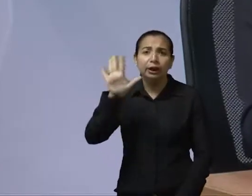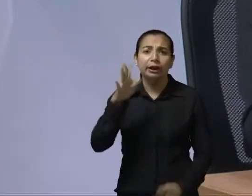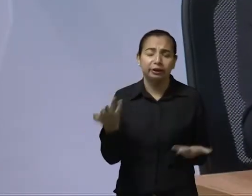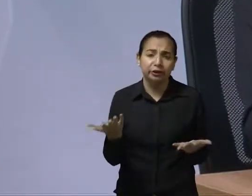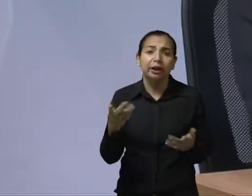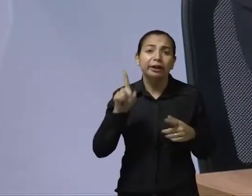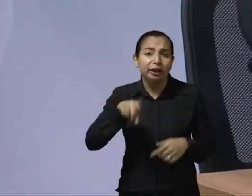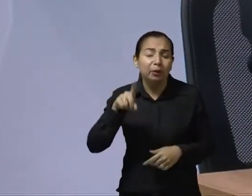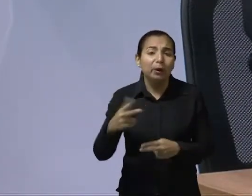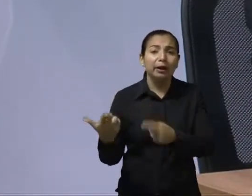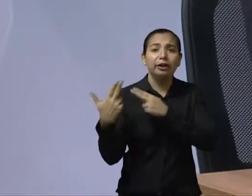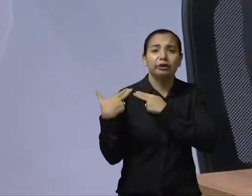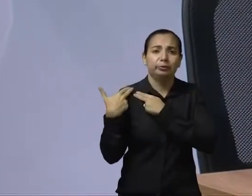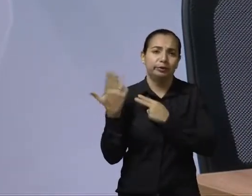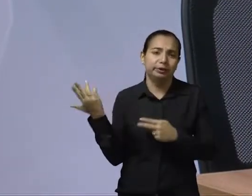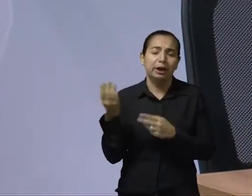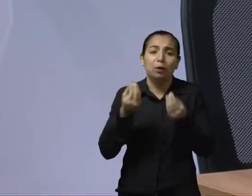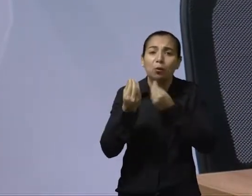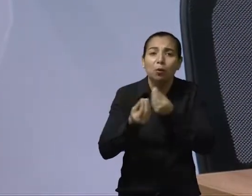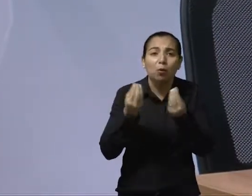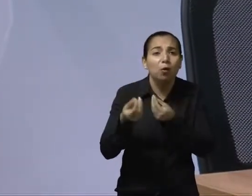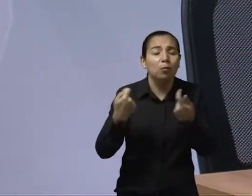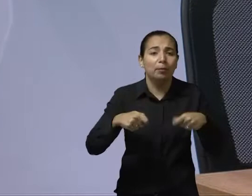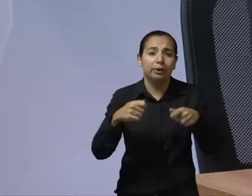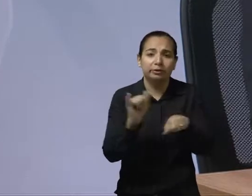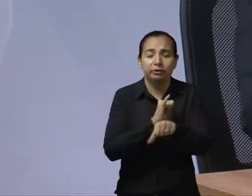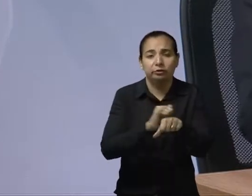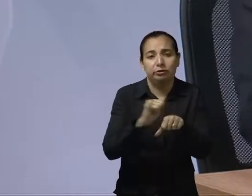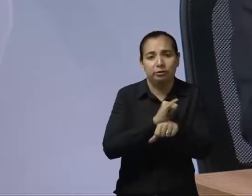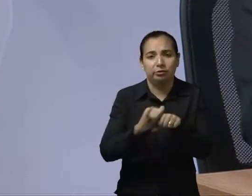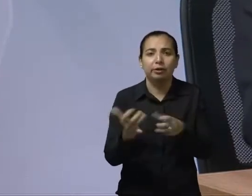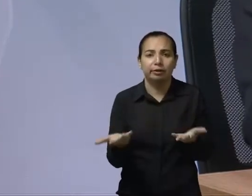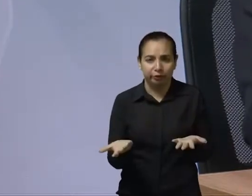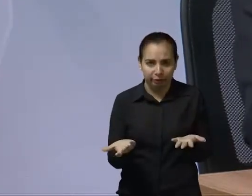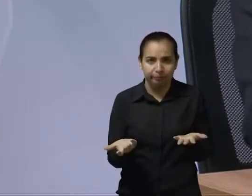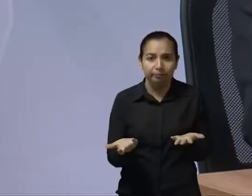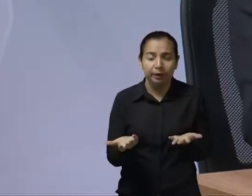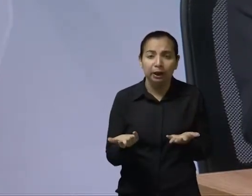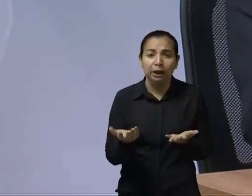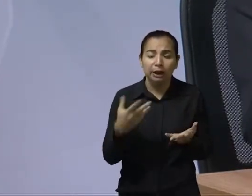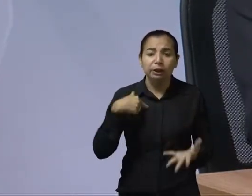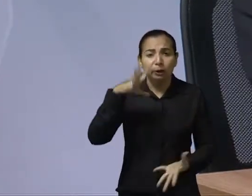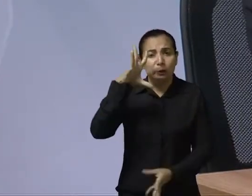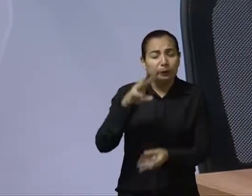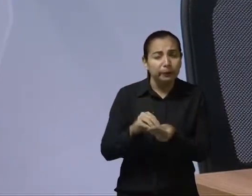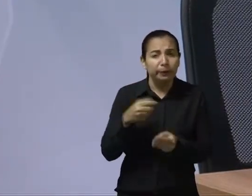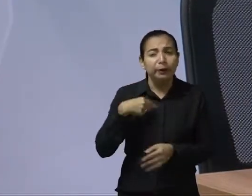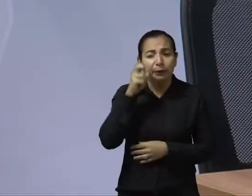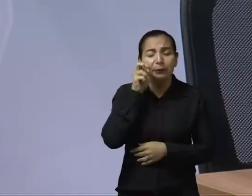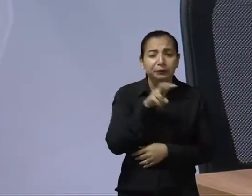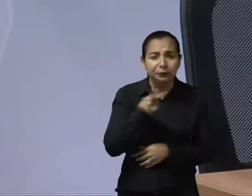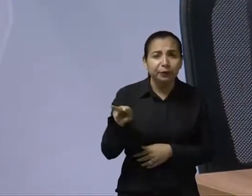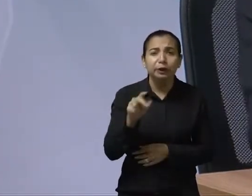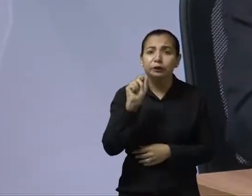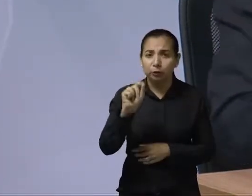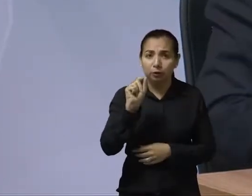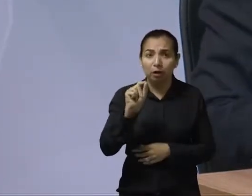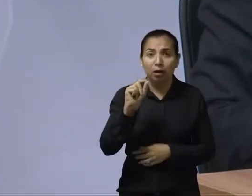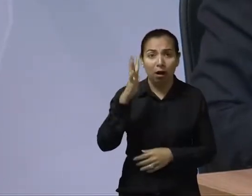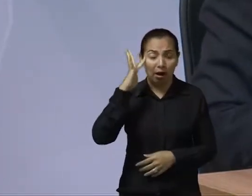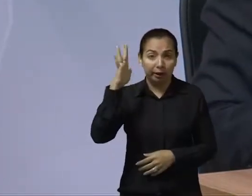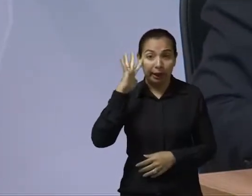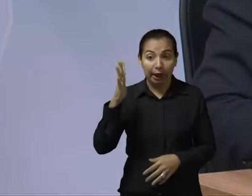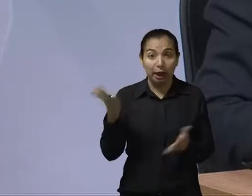operacionalizar essa demanda. Então, em resumo, eu vejo em perspectiva a ideia